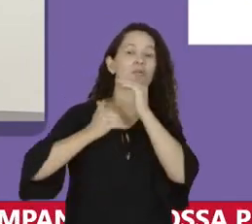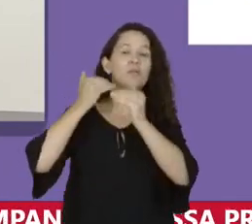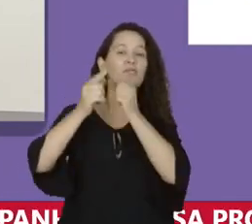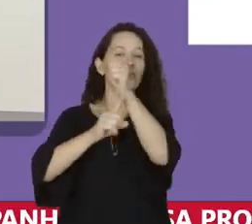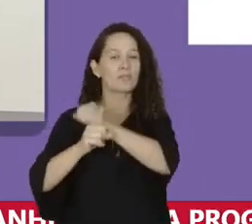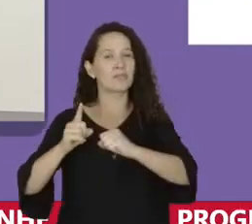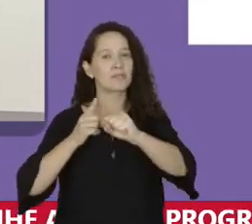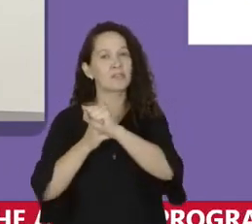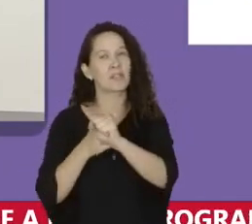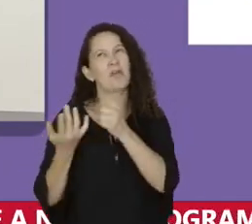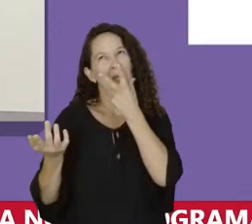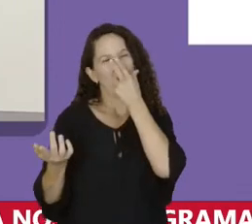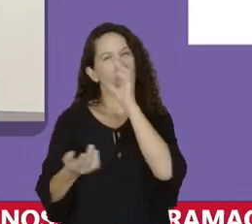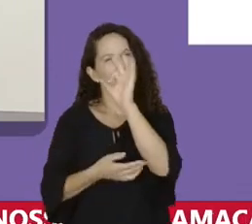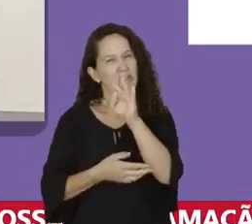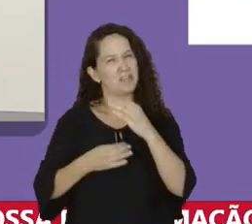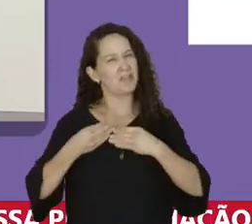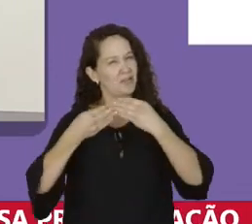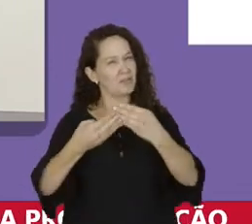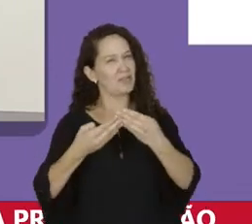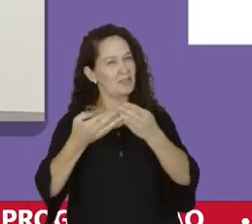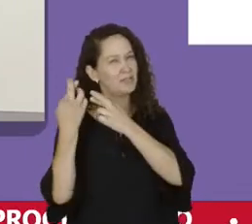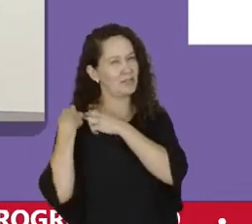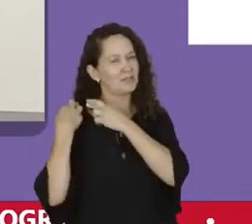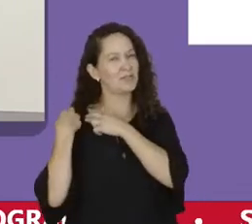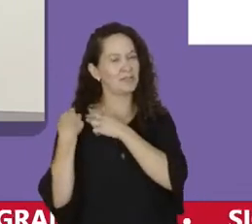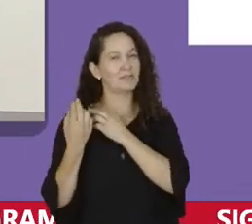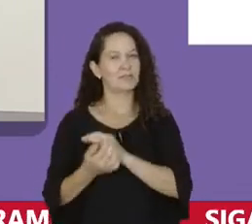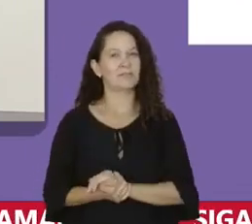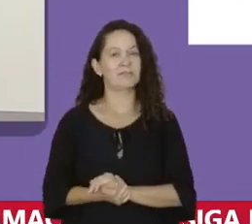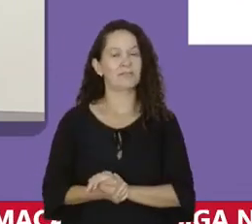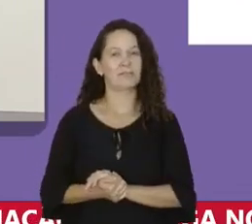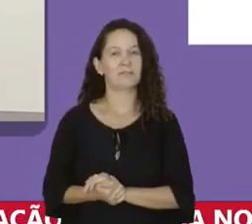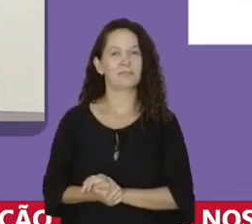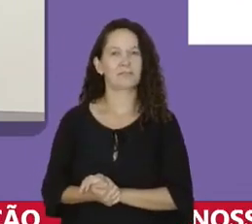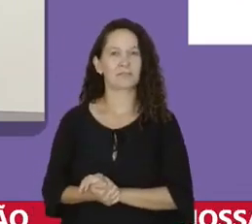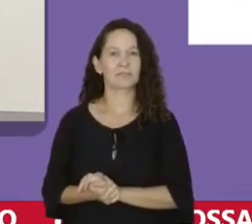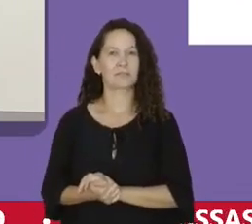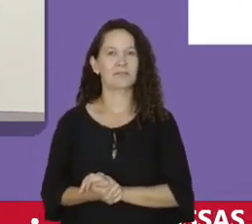Desenvolvimento Social, se eu não estou enganada aqui com o nome,